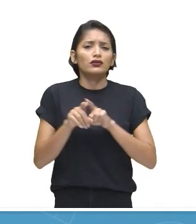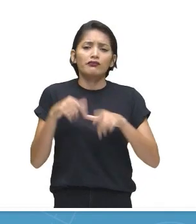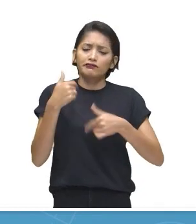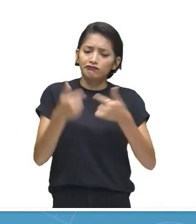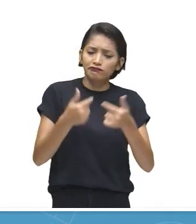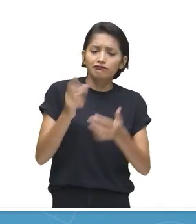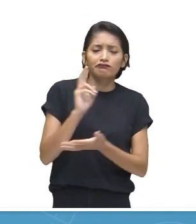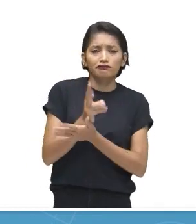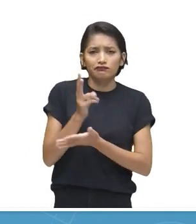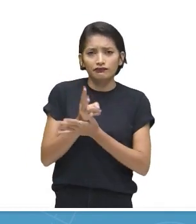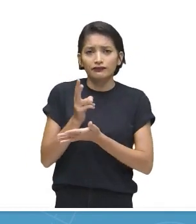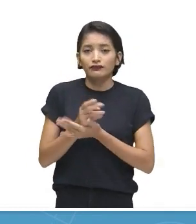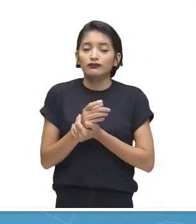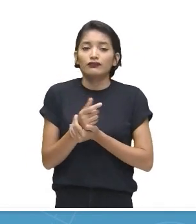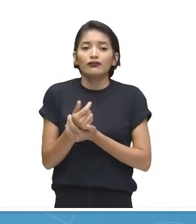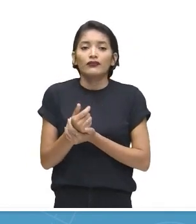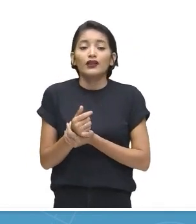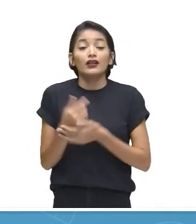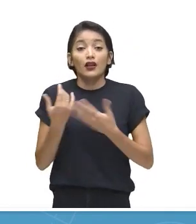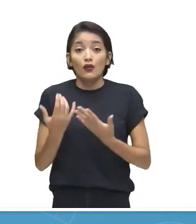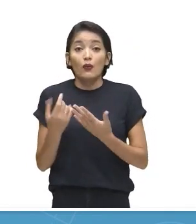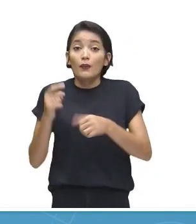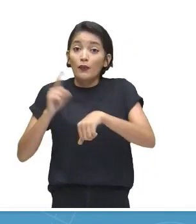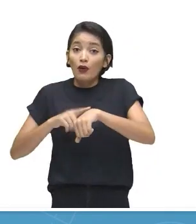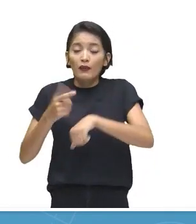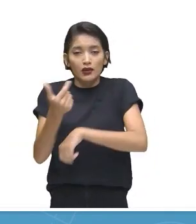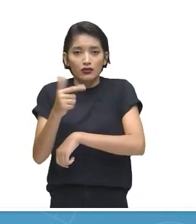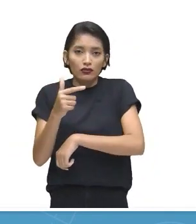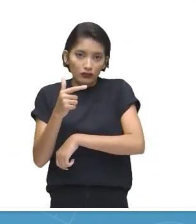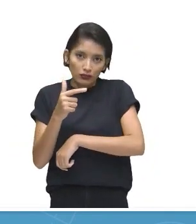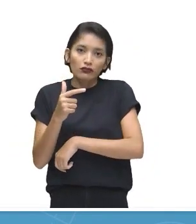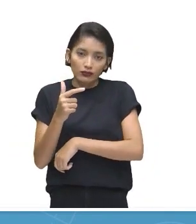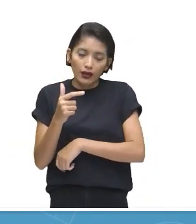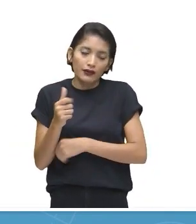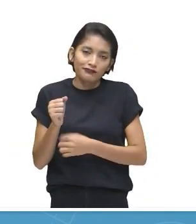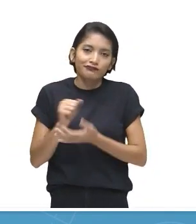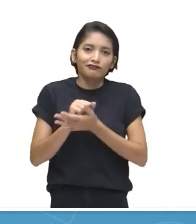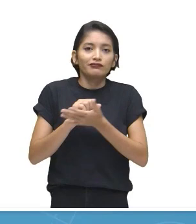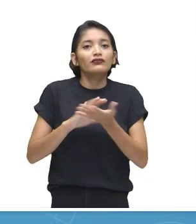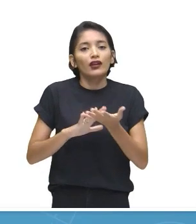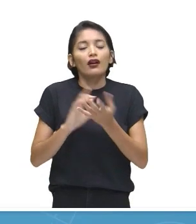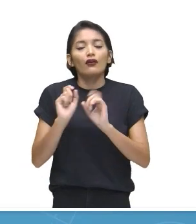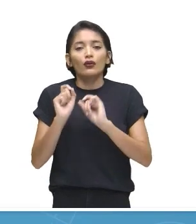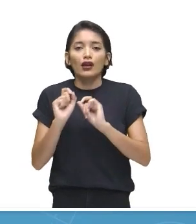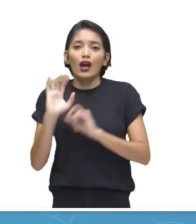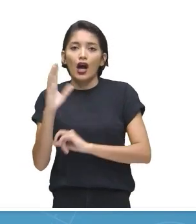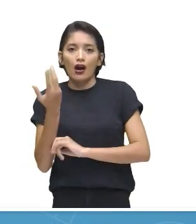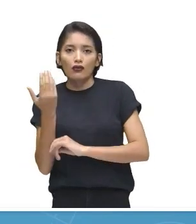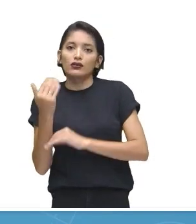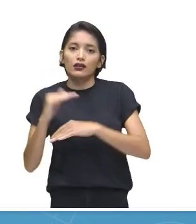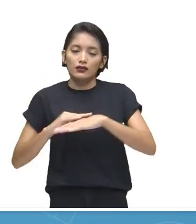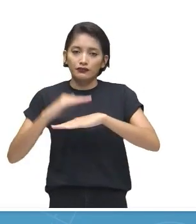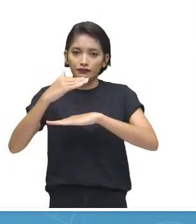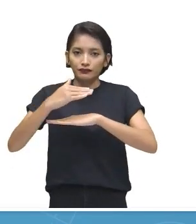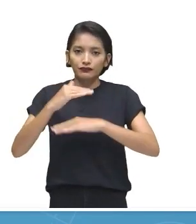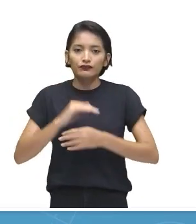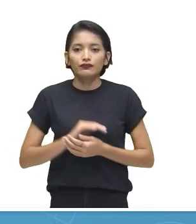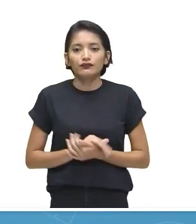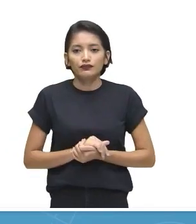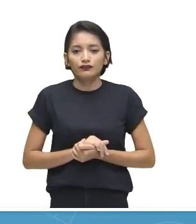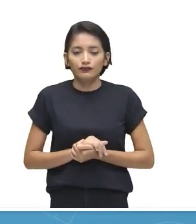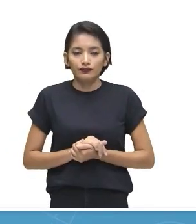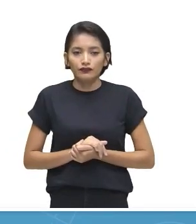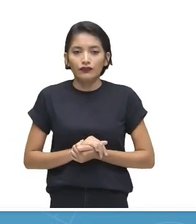e ao momento que elas não têm mais atividade, elas vão se depositar na camada córnea, tá bom? Vamos ver aí a nossa próxima imagem. A